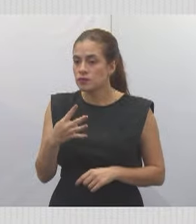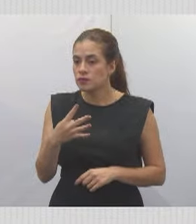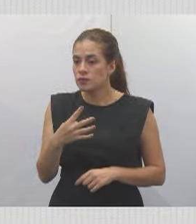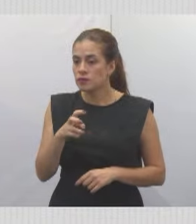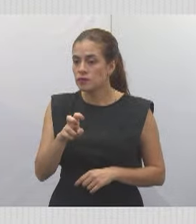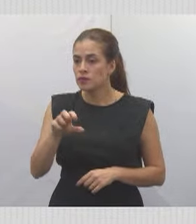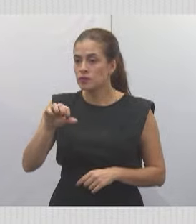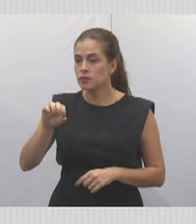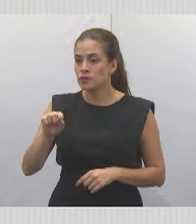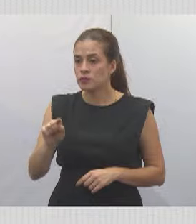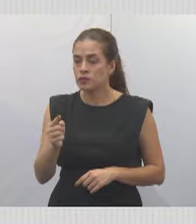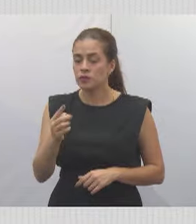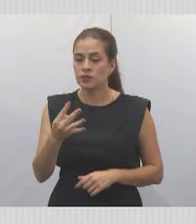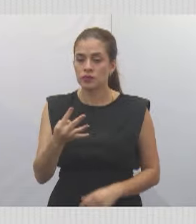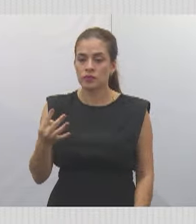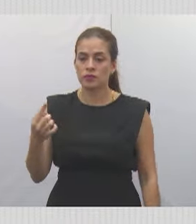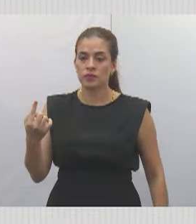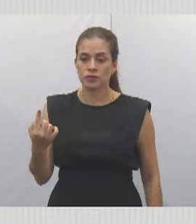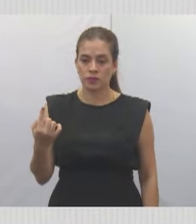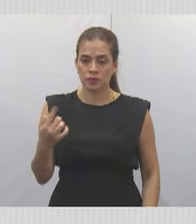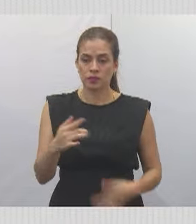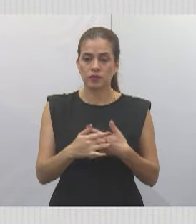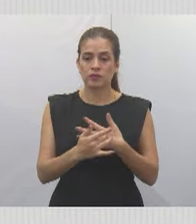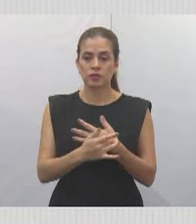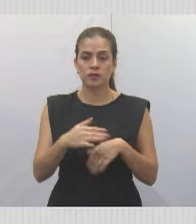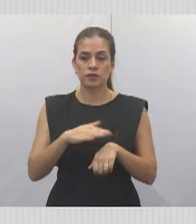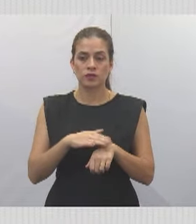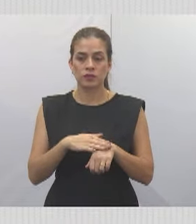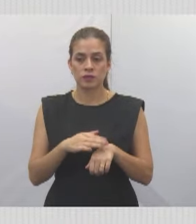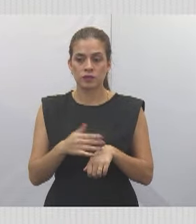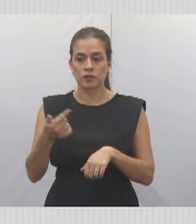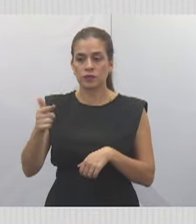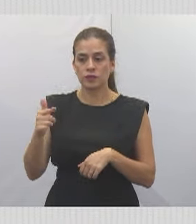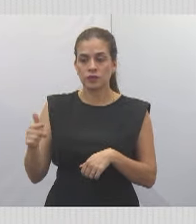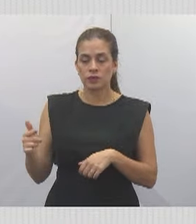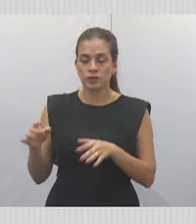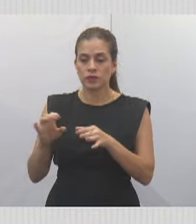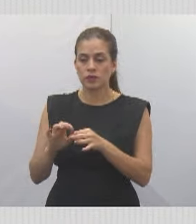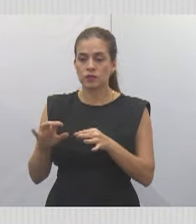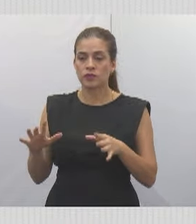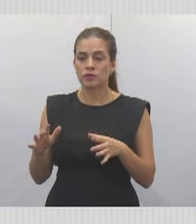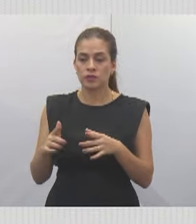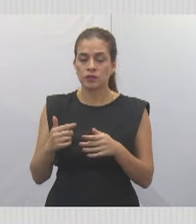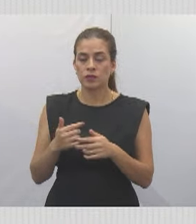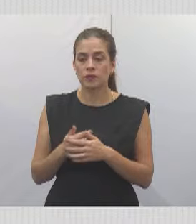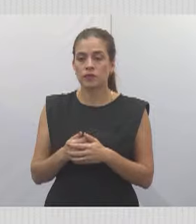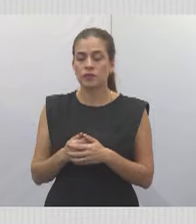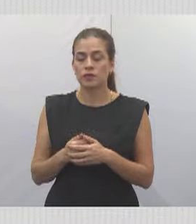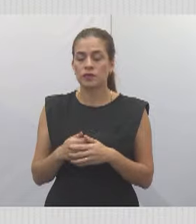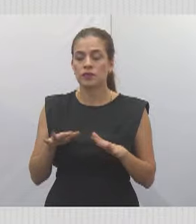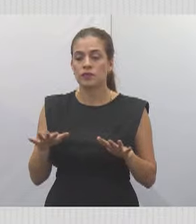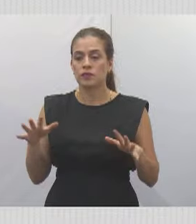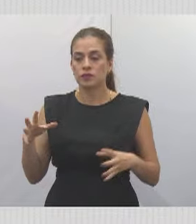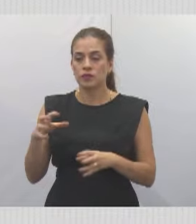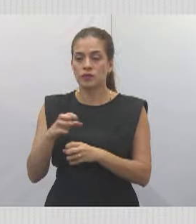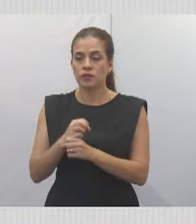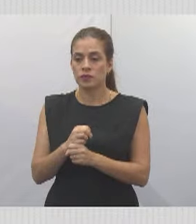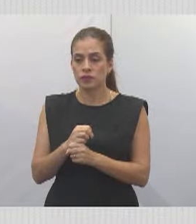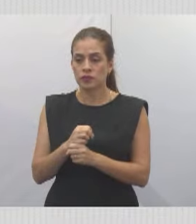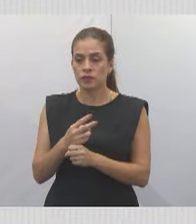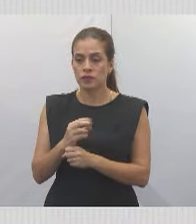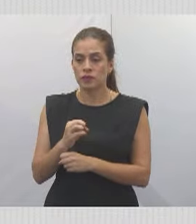590.441 exames realizados. Os demais exames são demanda livre e perfazemos, então, um total em 2024,